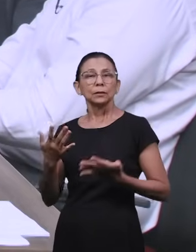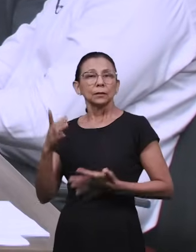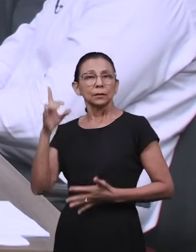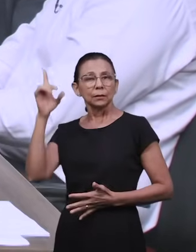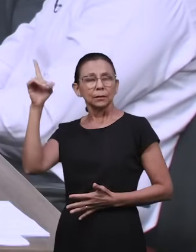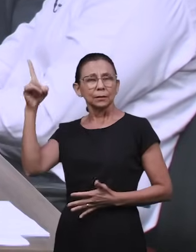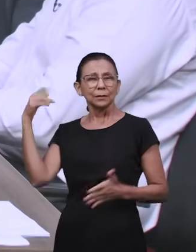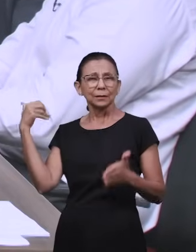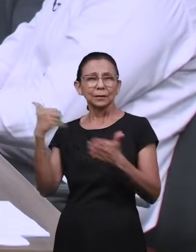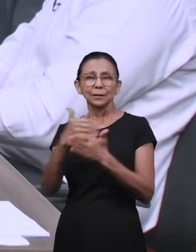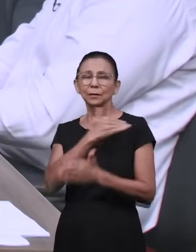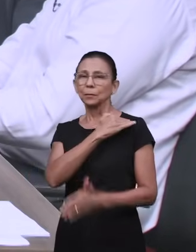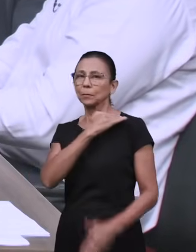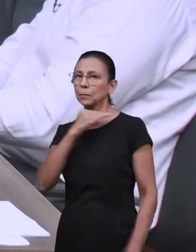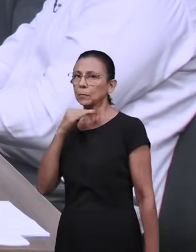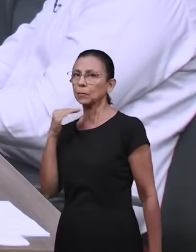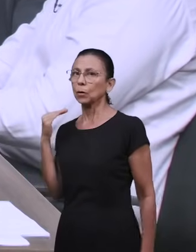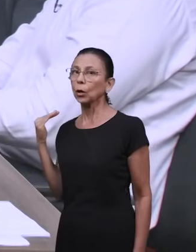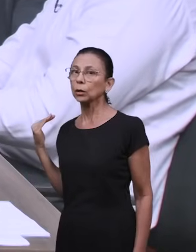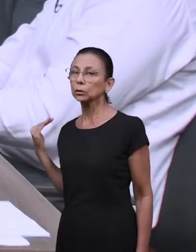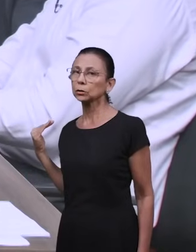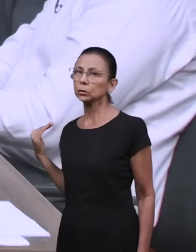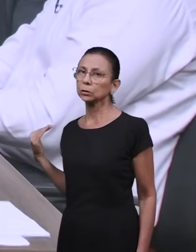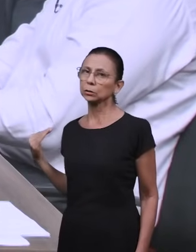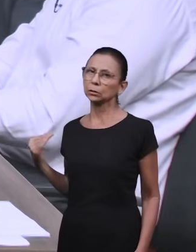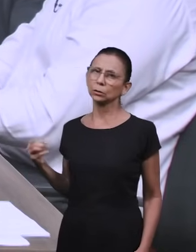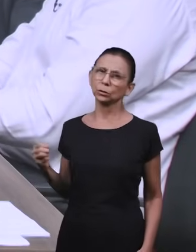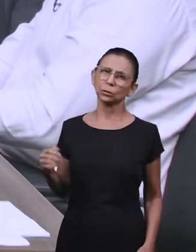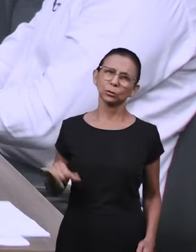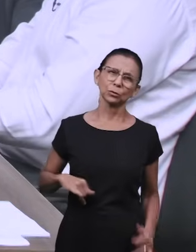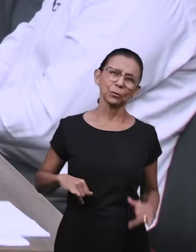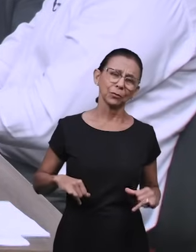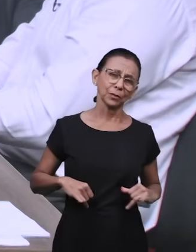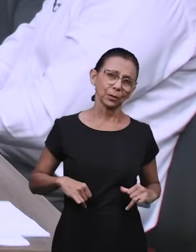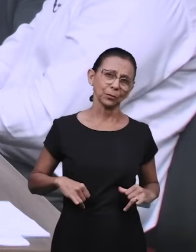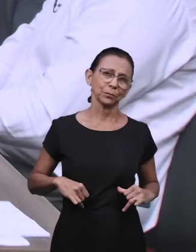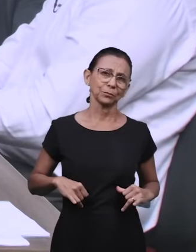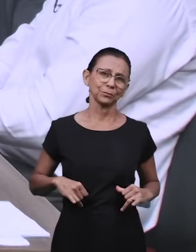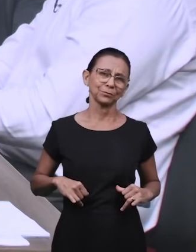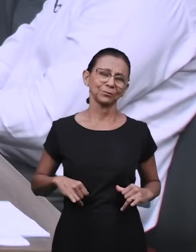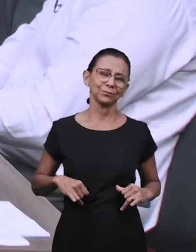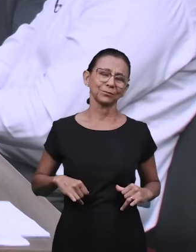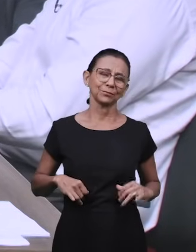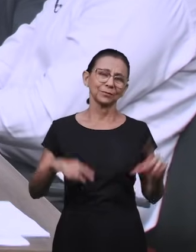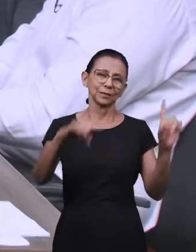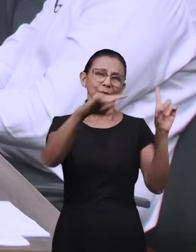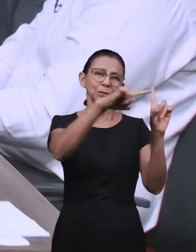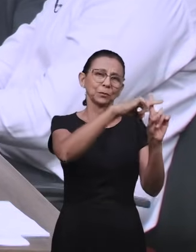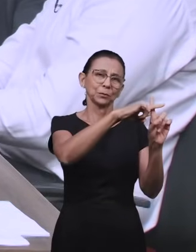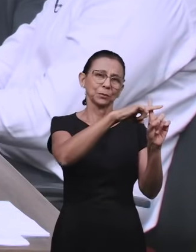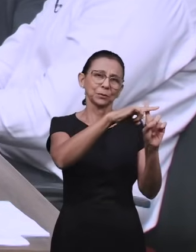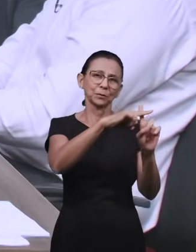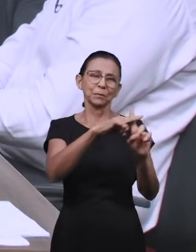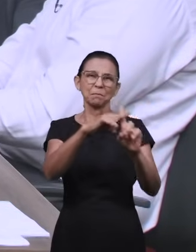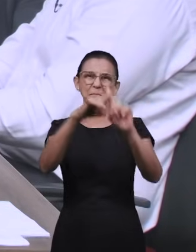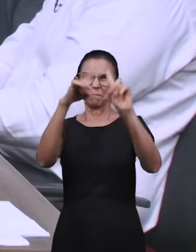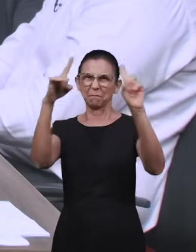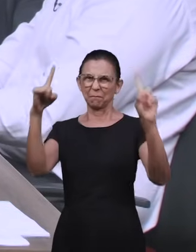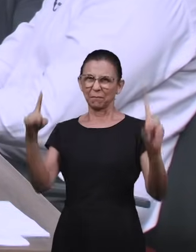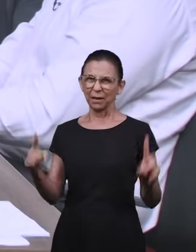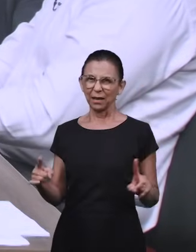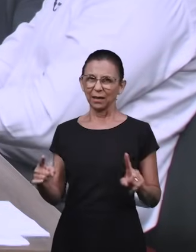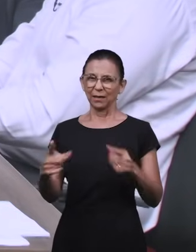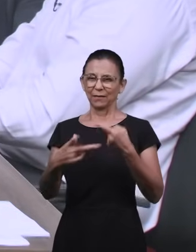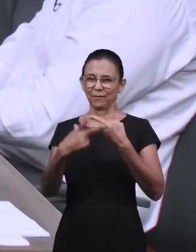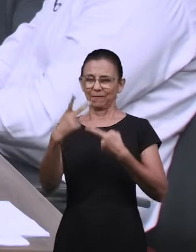foi obediente até a morte. Ele pagou um preço pelas nossas vidas, mas o mais importante, ele